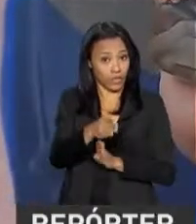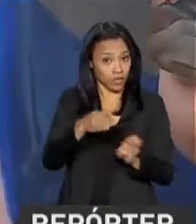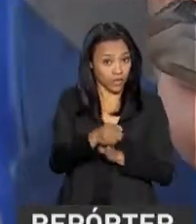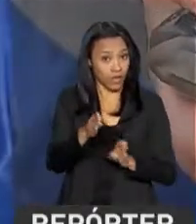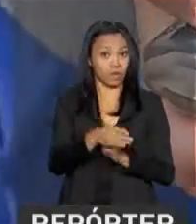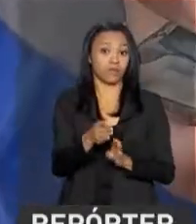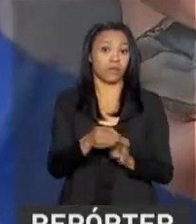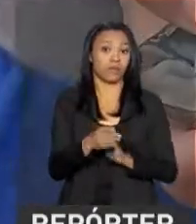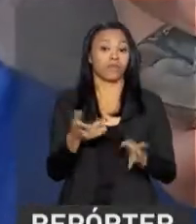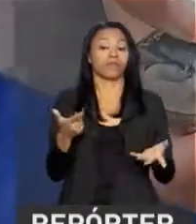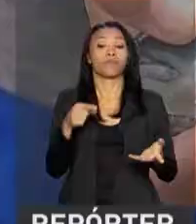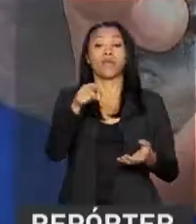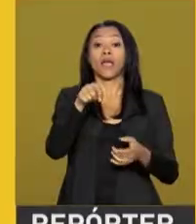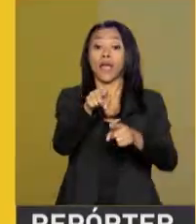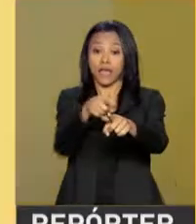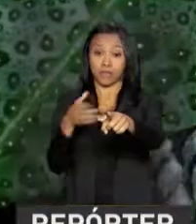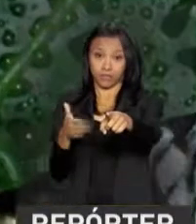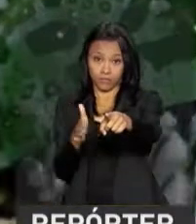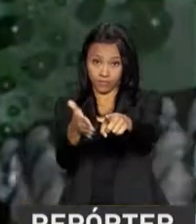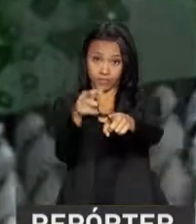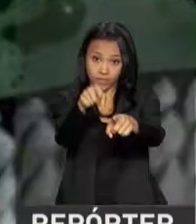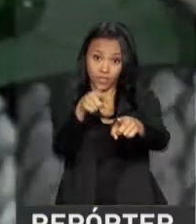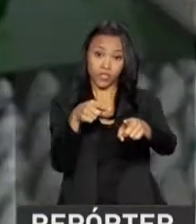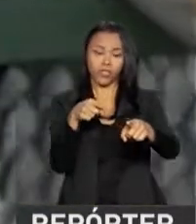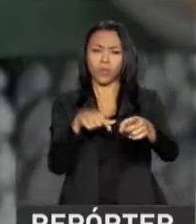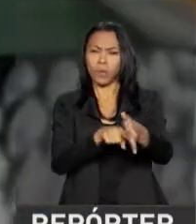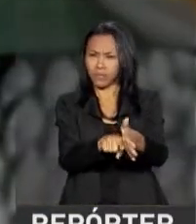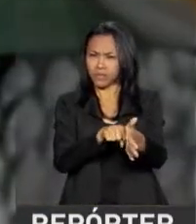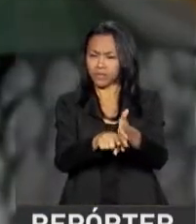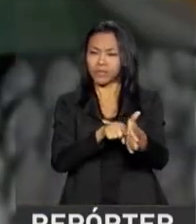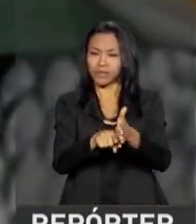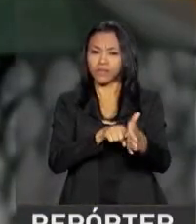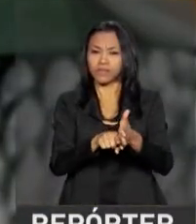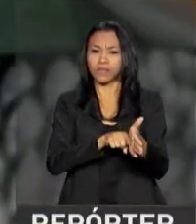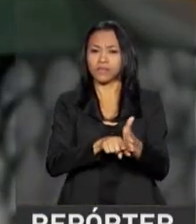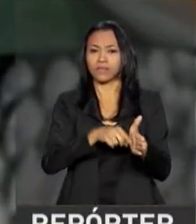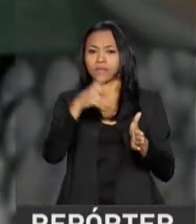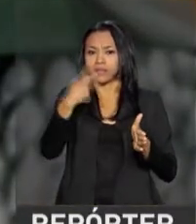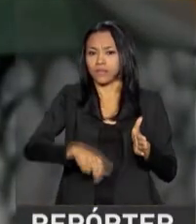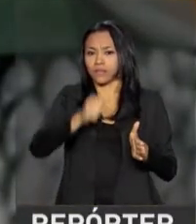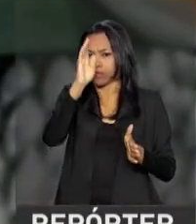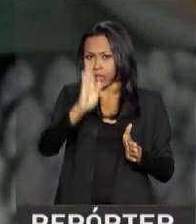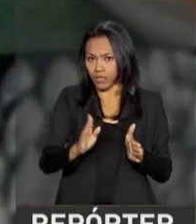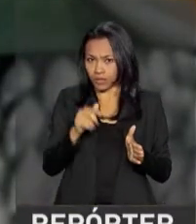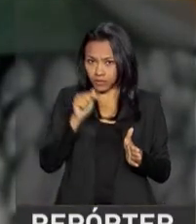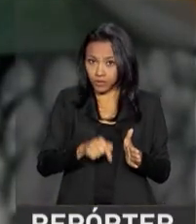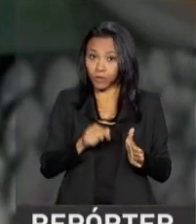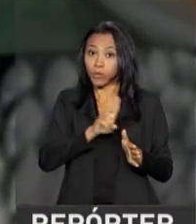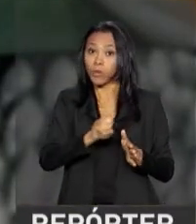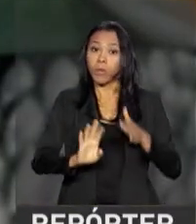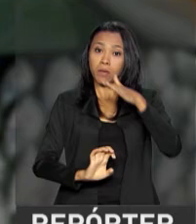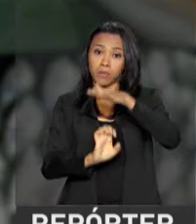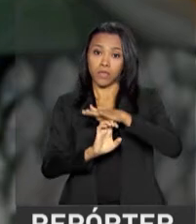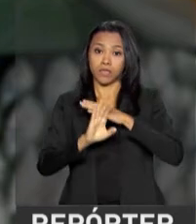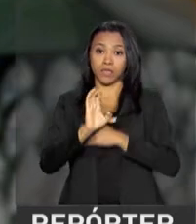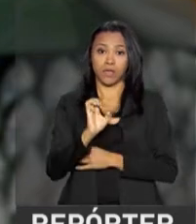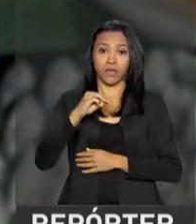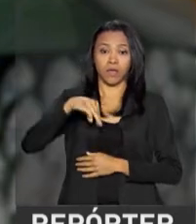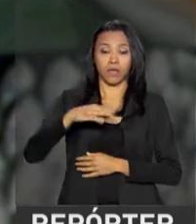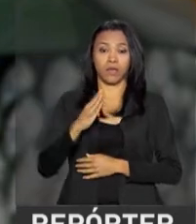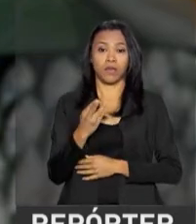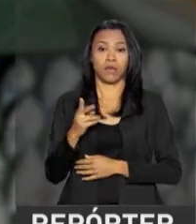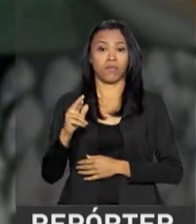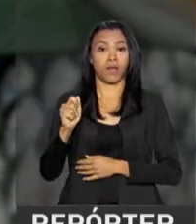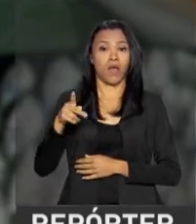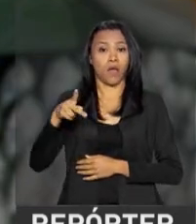consumidas estate lapa de acordo com levantamento da empresa brasileira de pesquisa ainda aponta o cultivo desse peixe